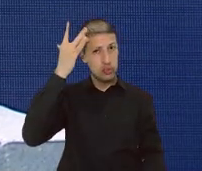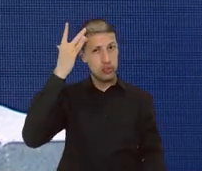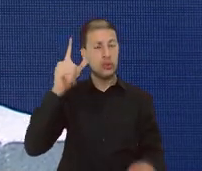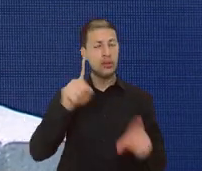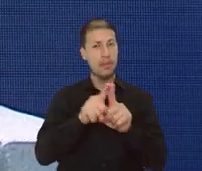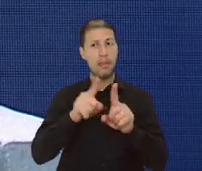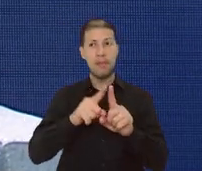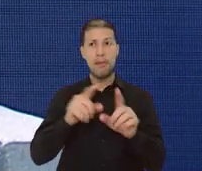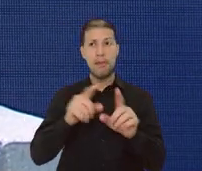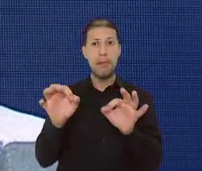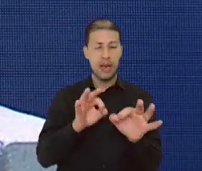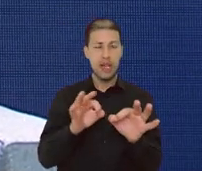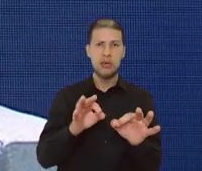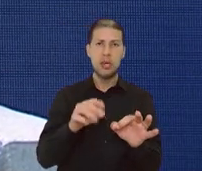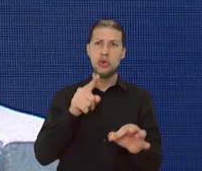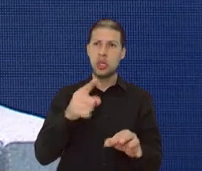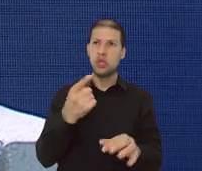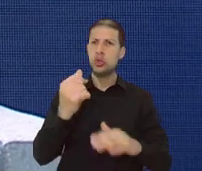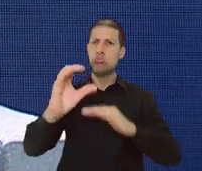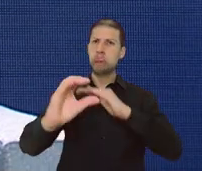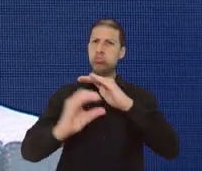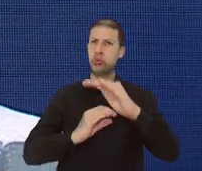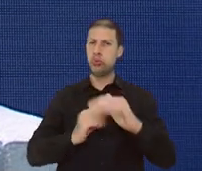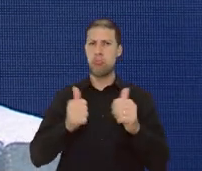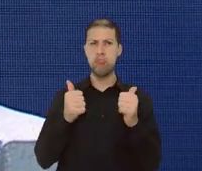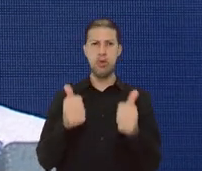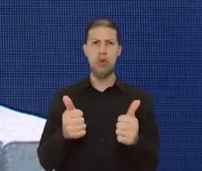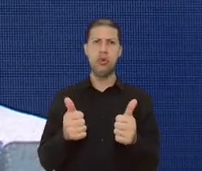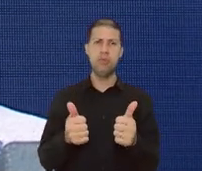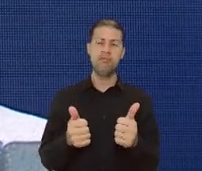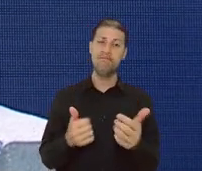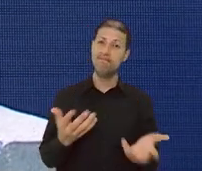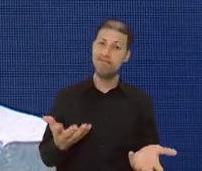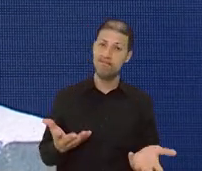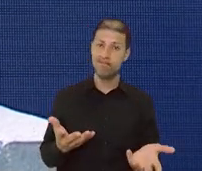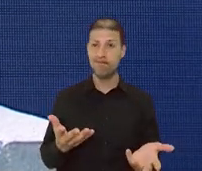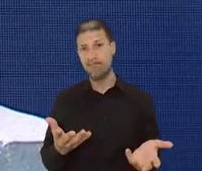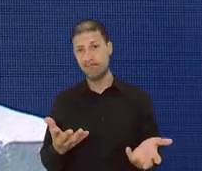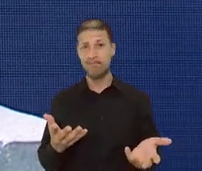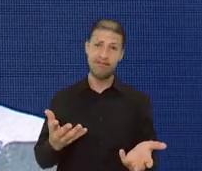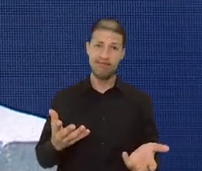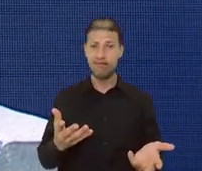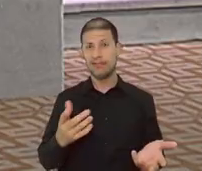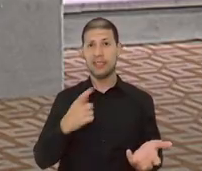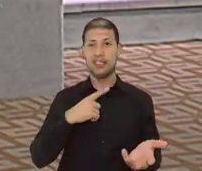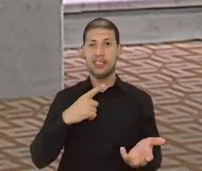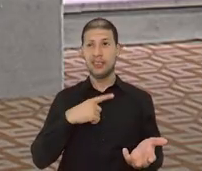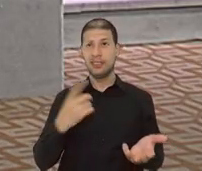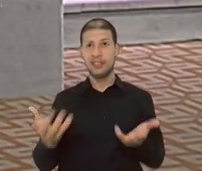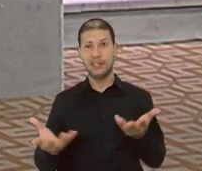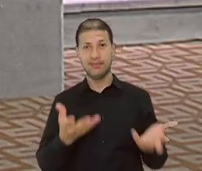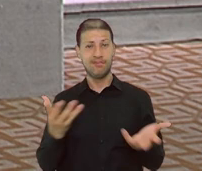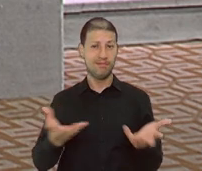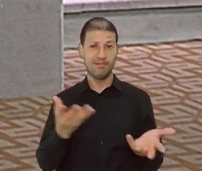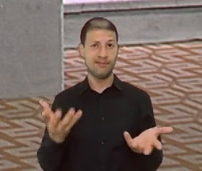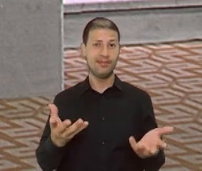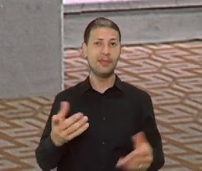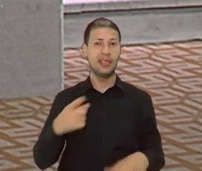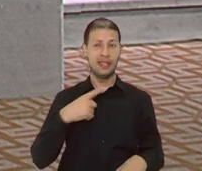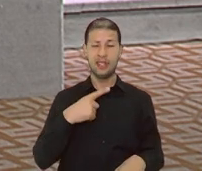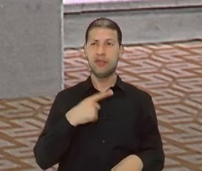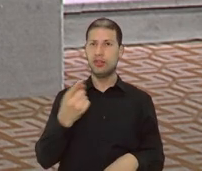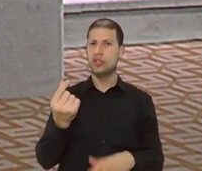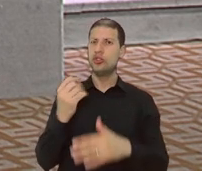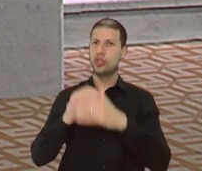um retorno incrível ou se vai crescer muito é a pós que a gente faz e por isso que é investir no ventre capta